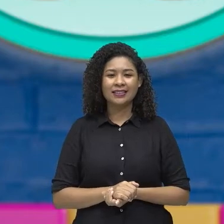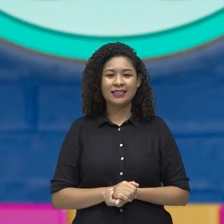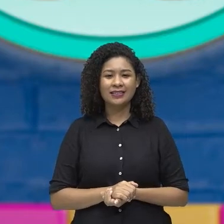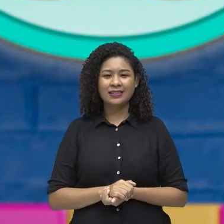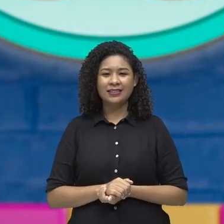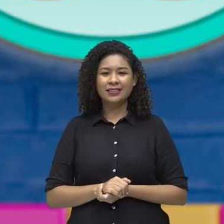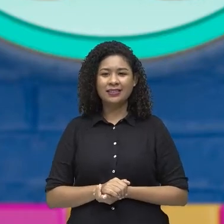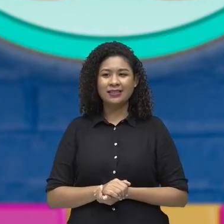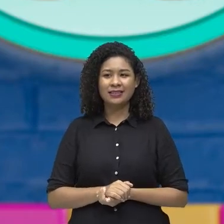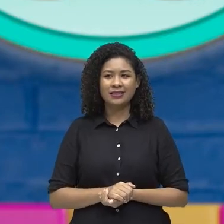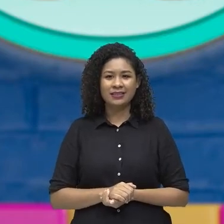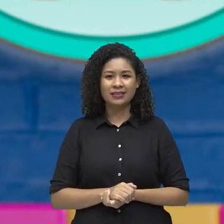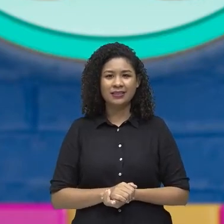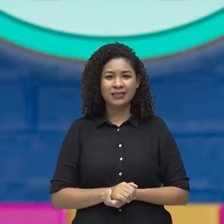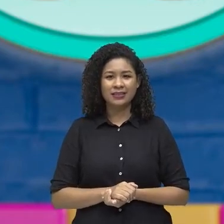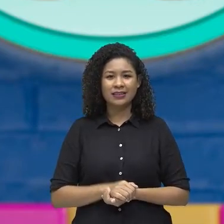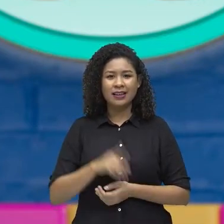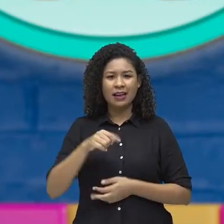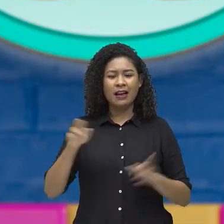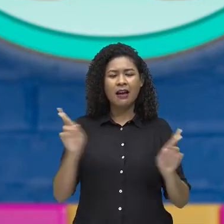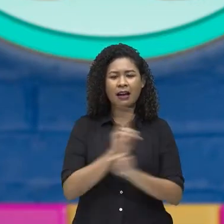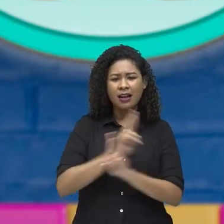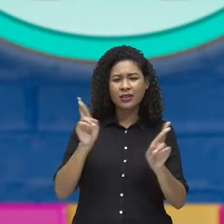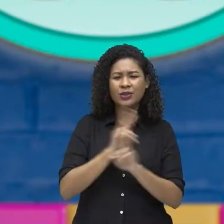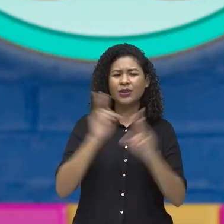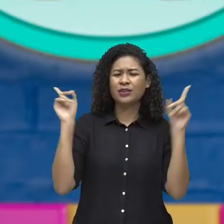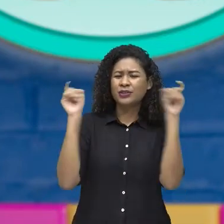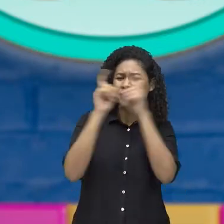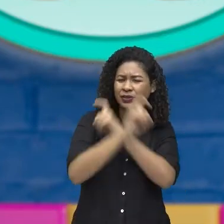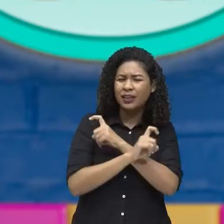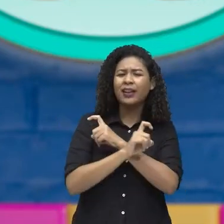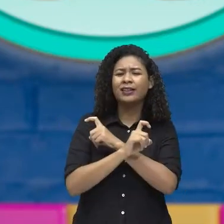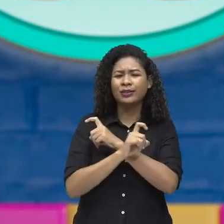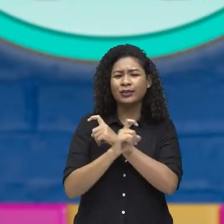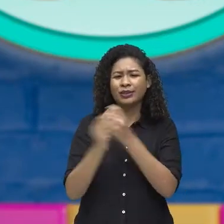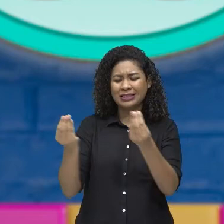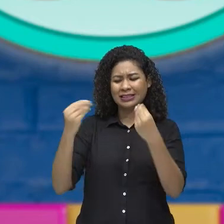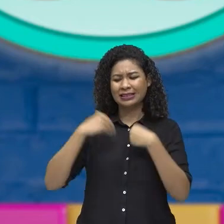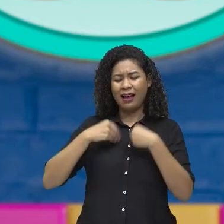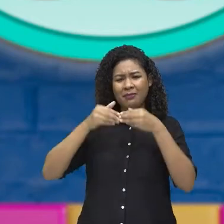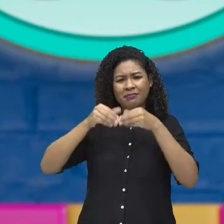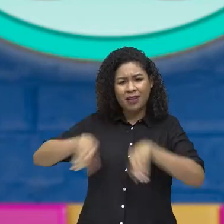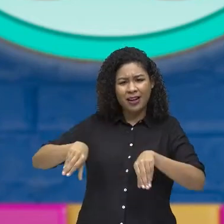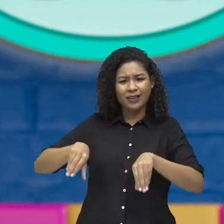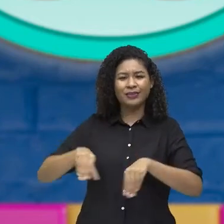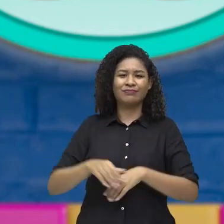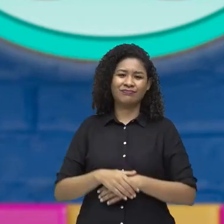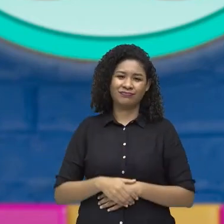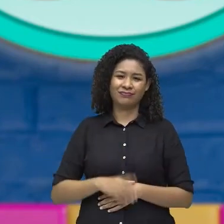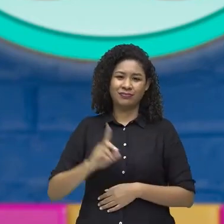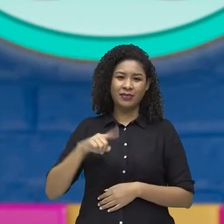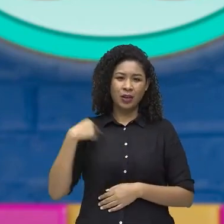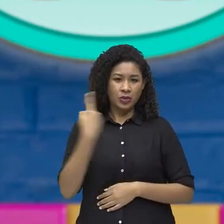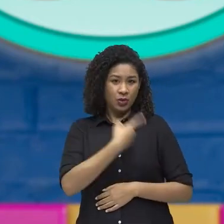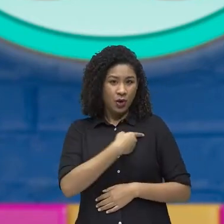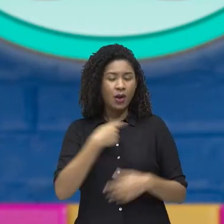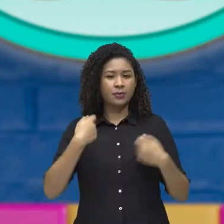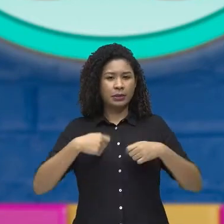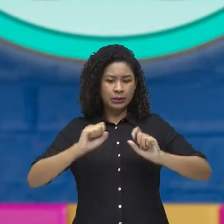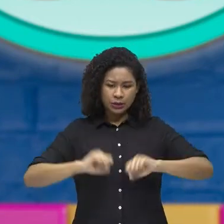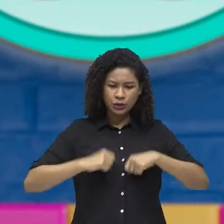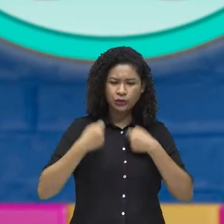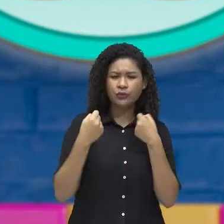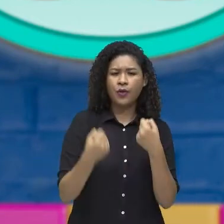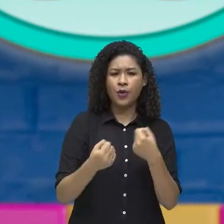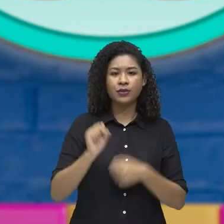agora, das relações que são um pouco mais tóxicas. Eu ainda acho que a gente faz um esforço, pelo menos nas minhas relações, eu ainda